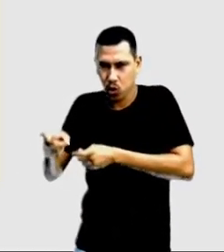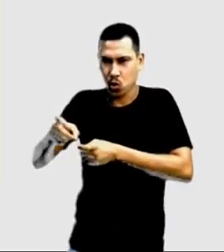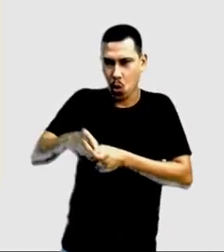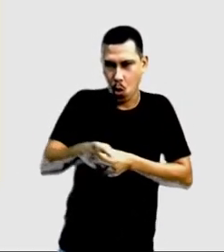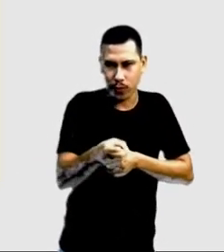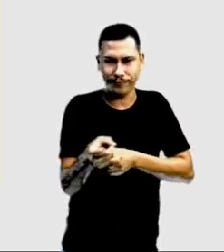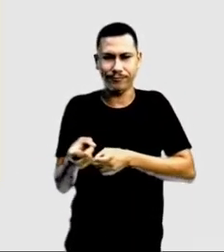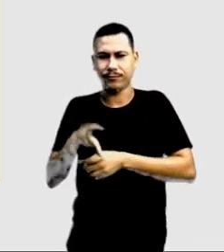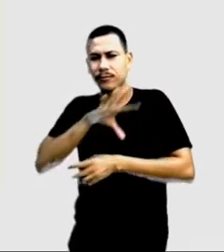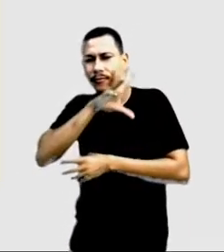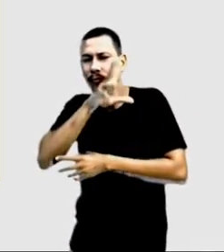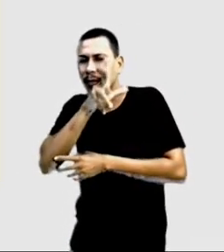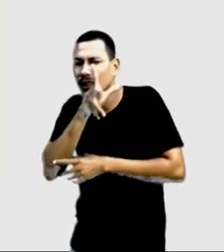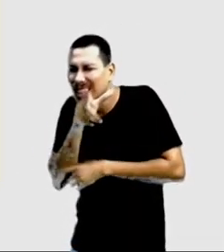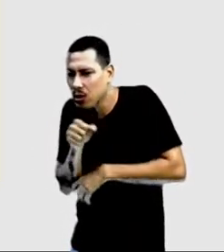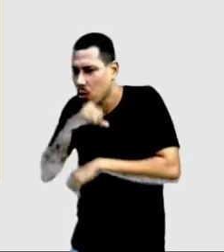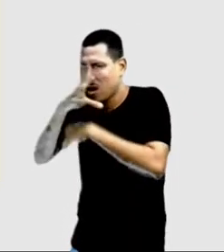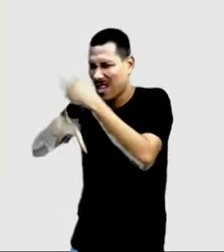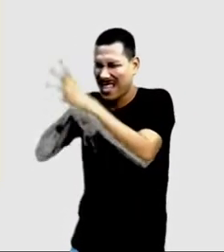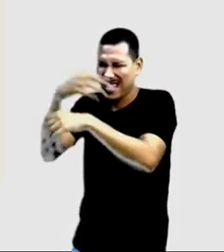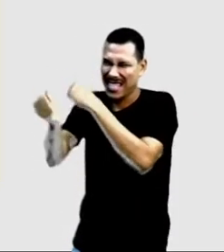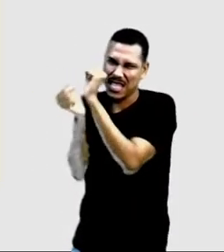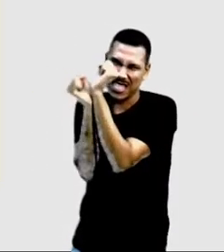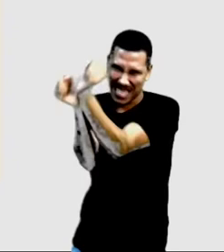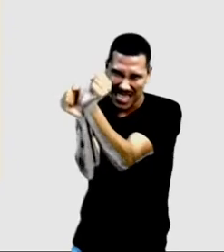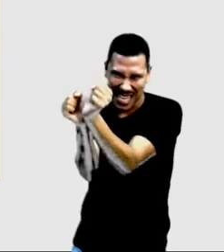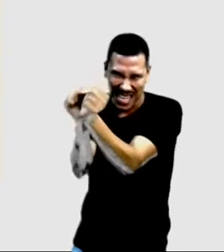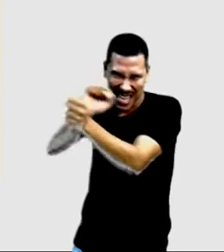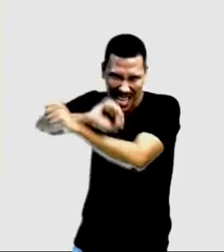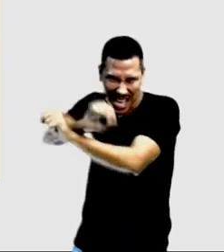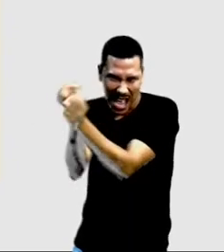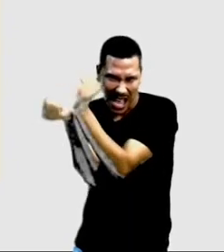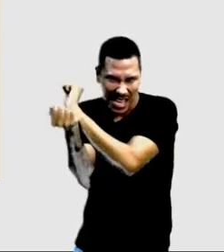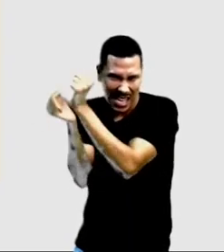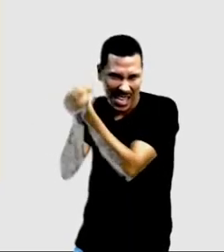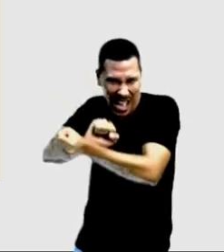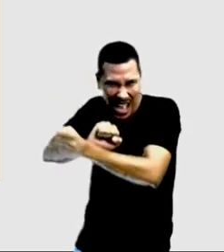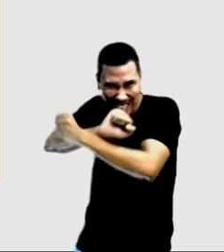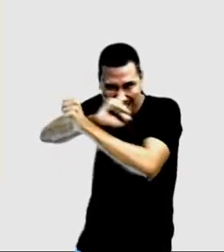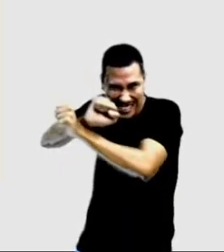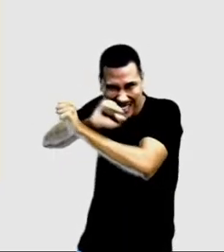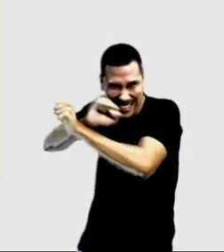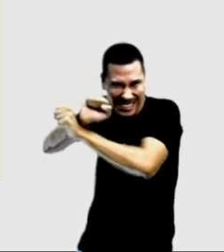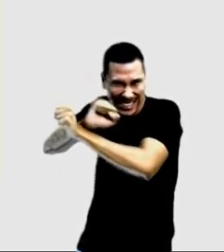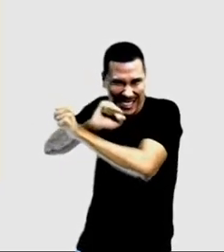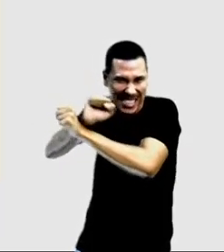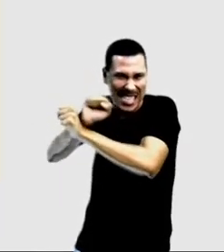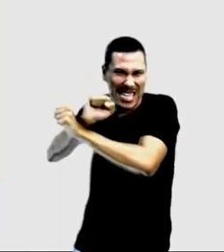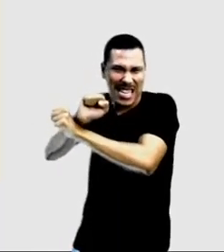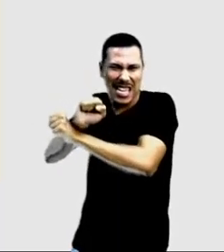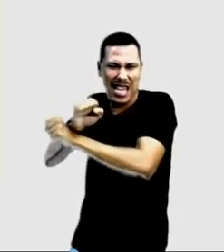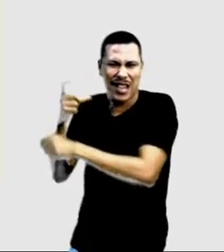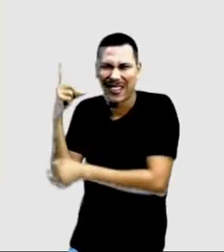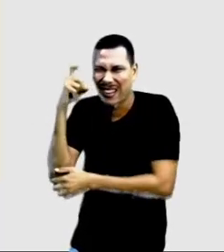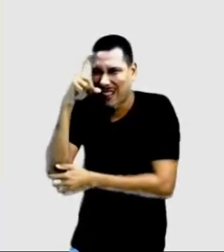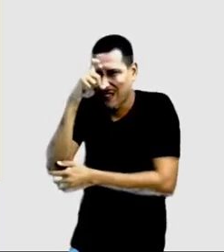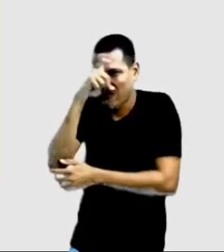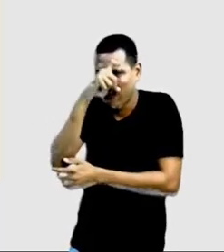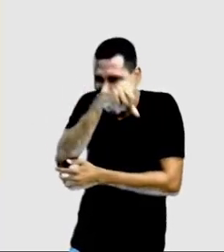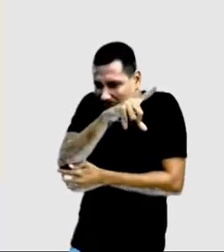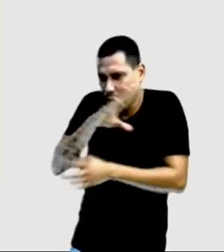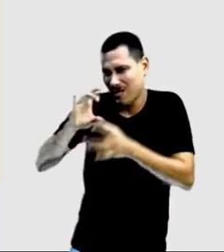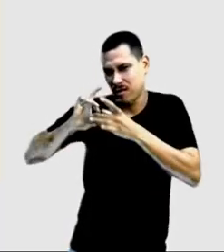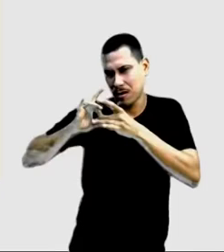chão, amarrado por fortes cordas, completamente